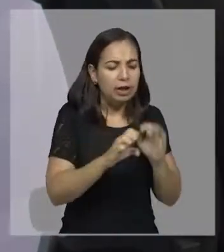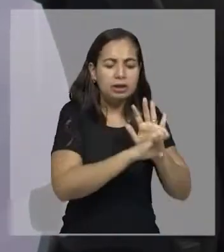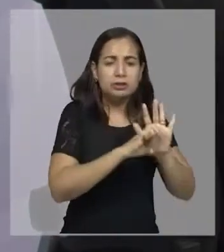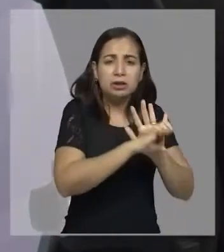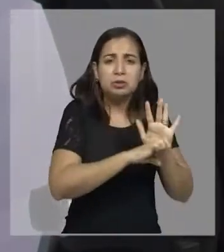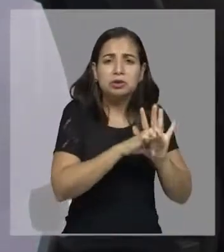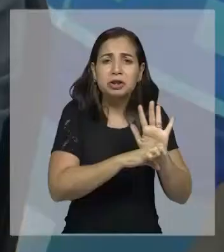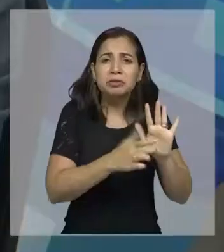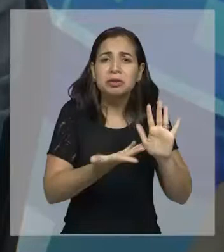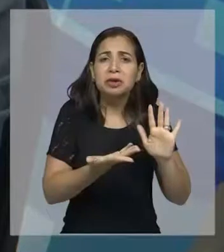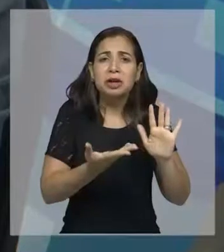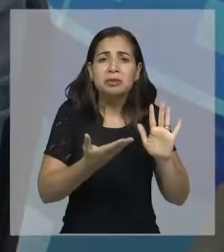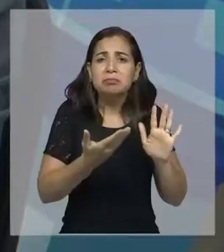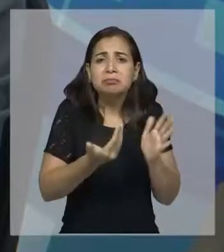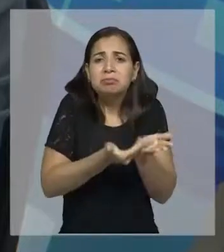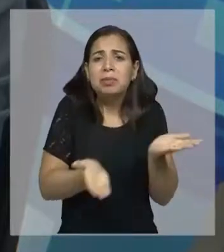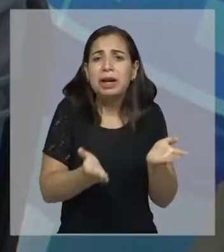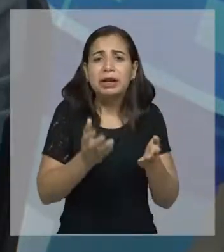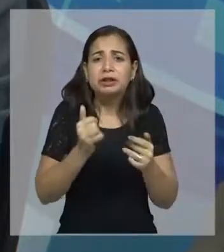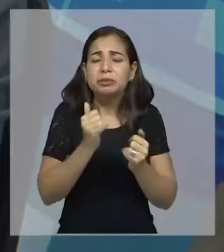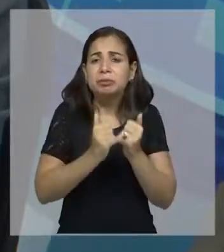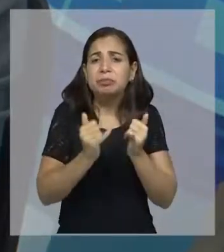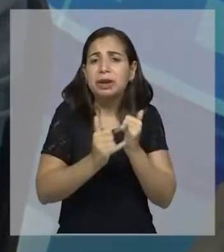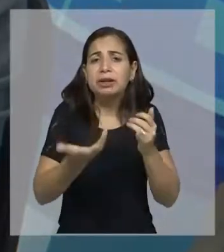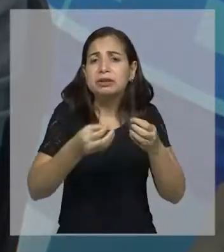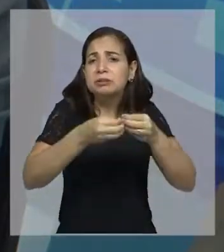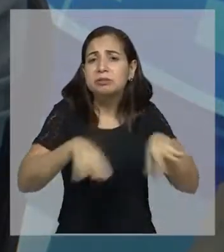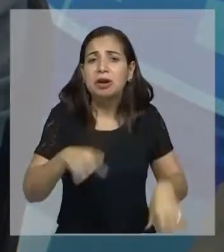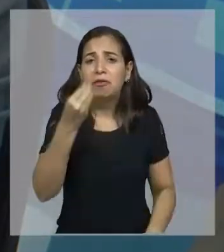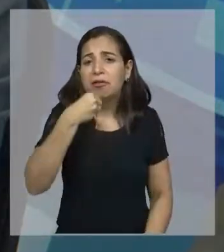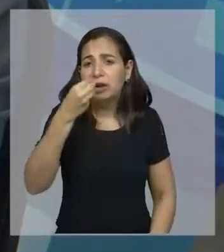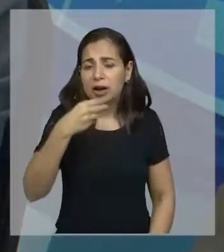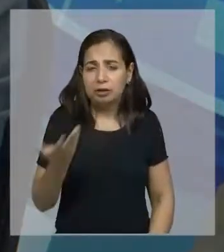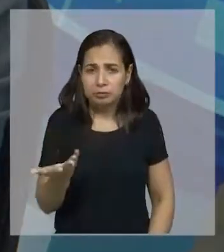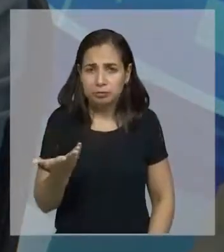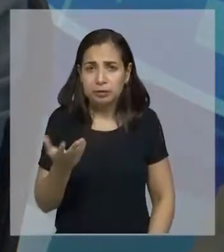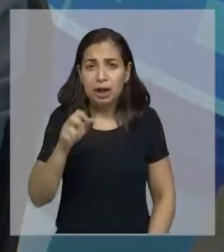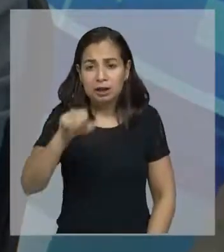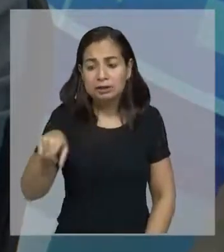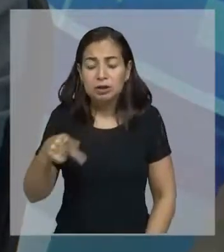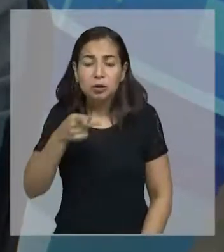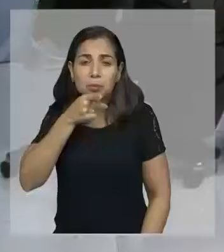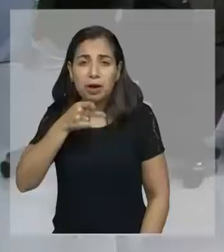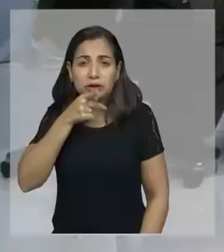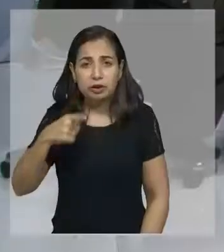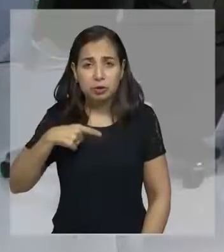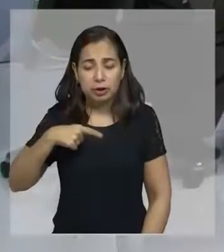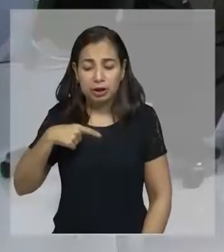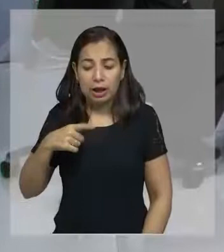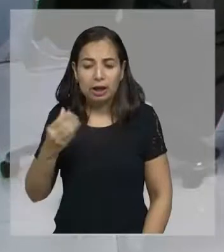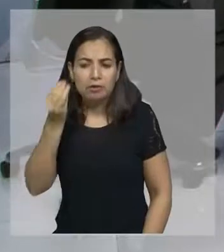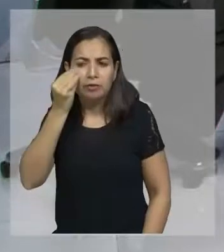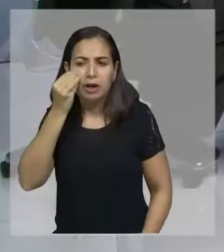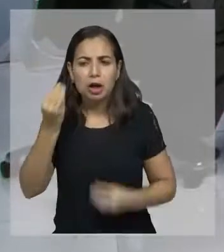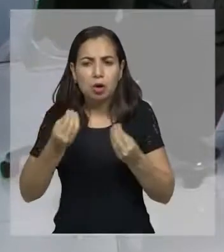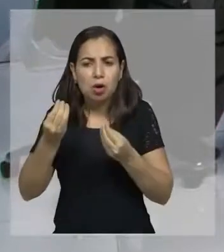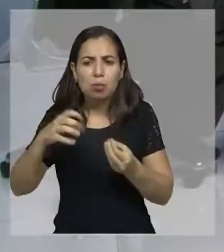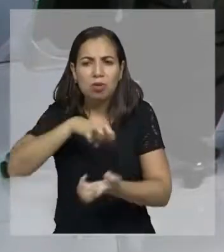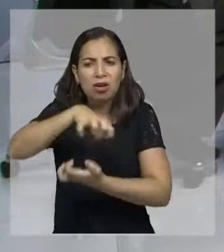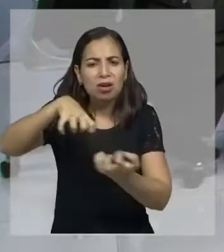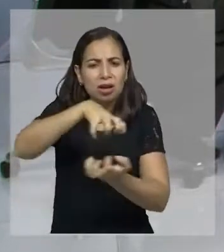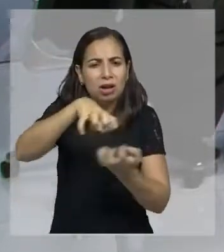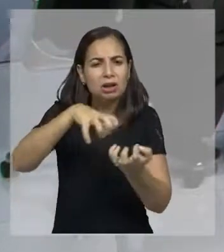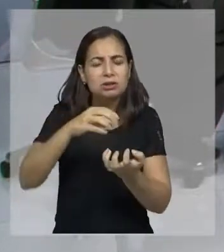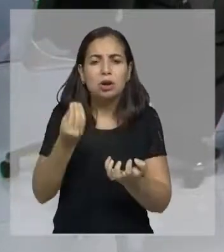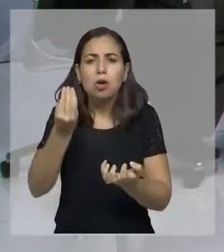quando o parlamento não pode ser dissolvido para que se convoquem novas eleições diante de uma crise, que é o nosso caso,